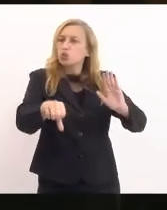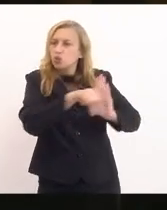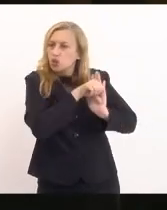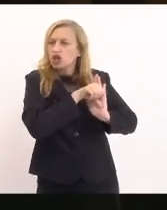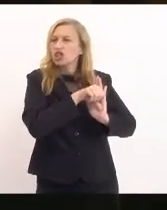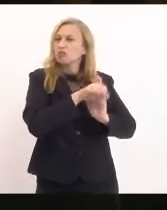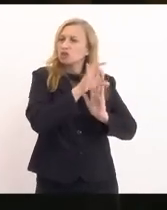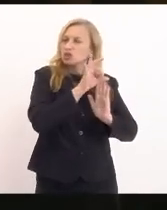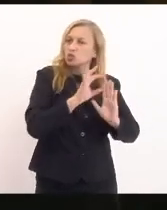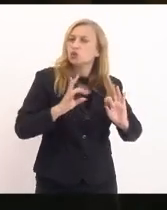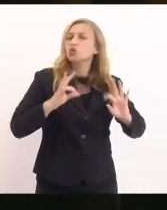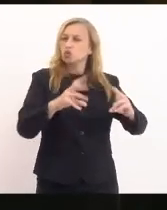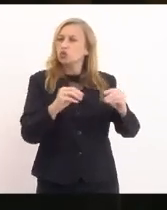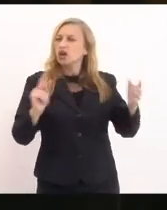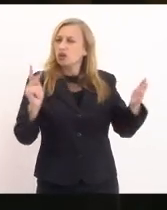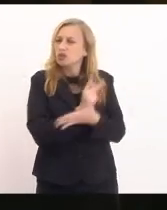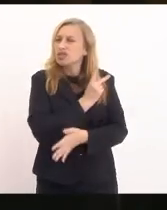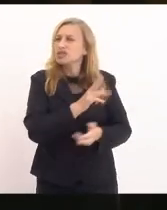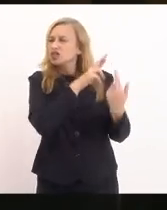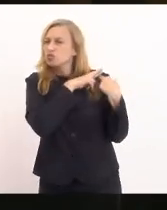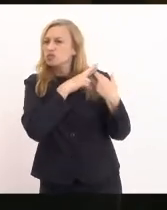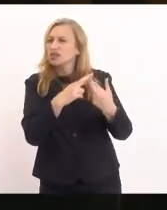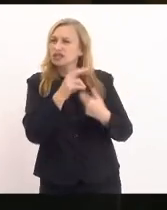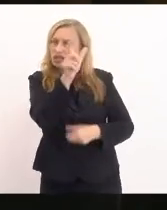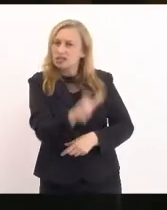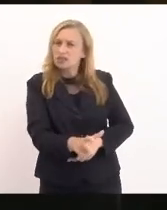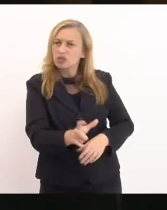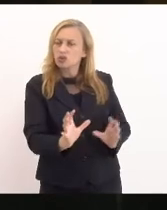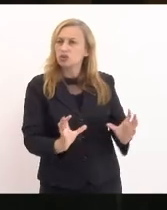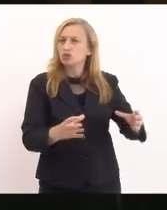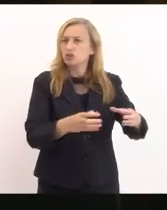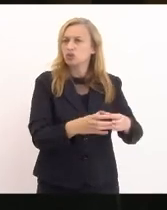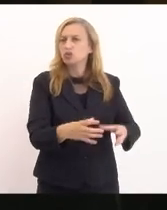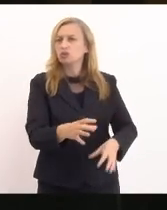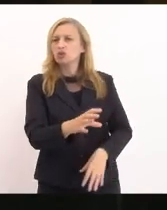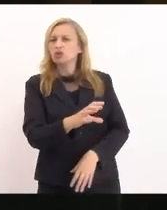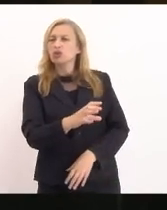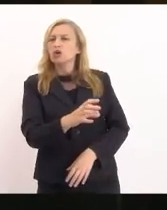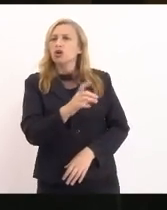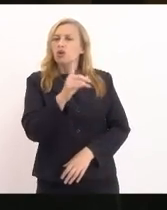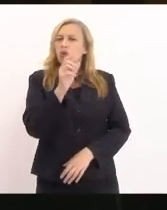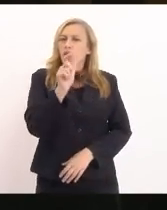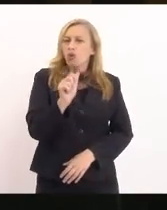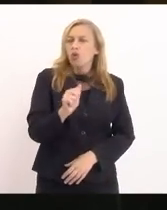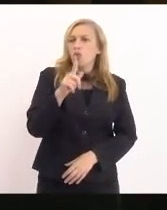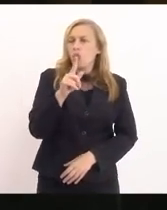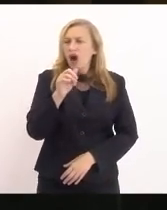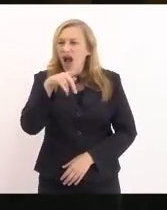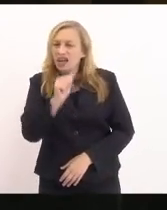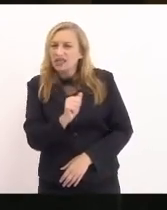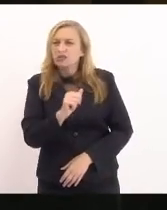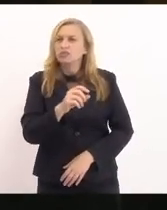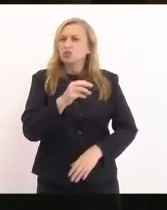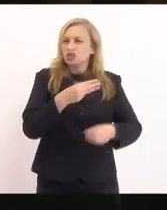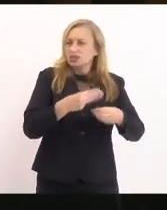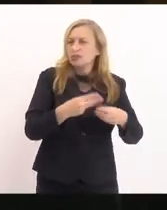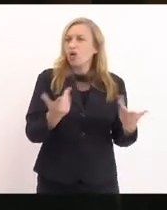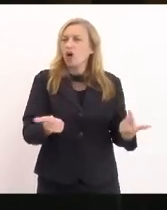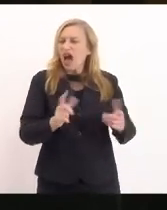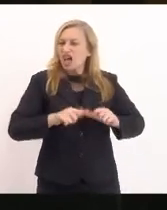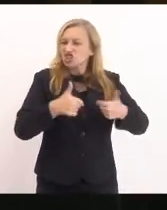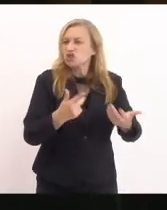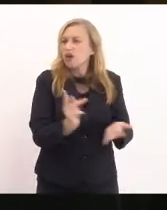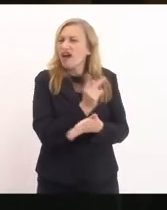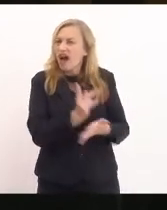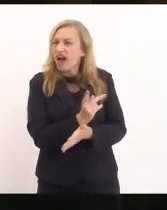sejam apurados os fatos e as eventuais responsabilidades desses agentes da Guarda Municipal, que diante da tragédia ainda agiram de forma a